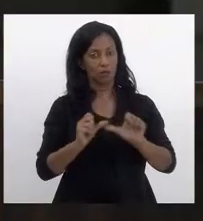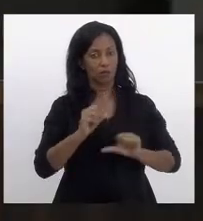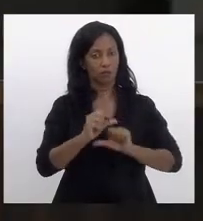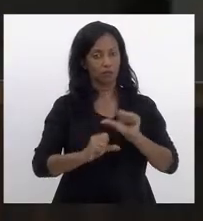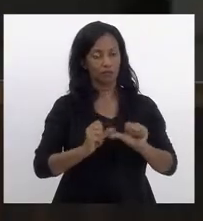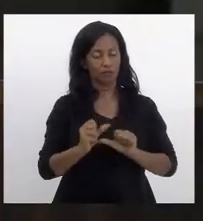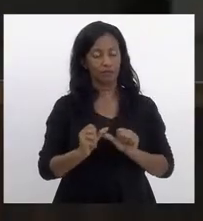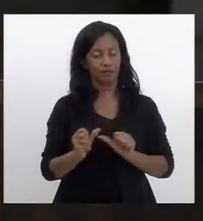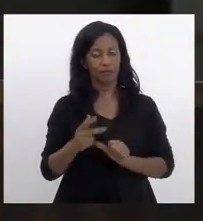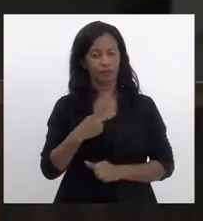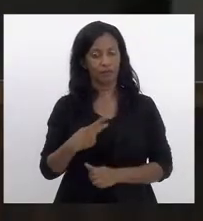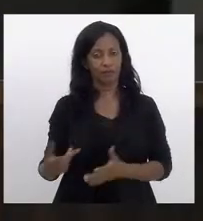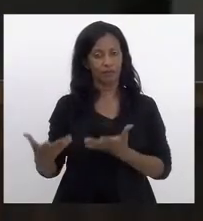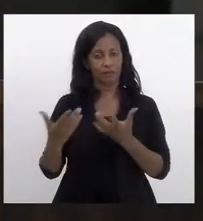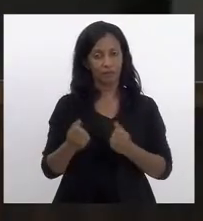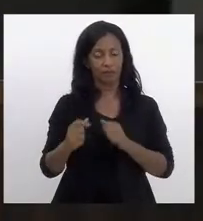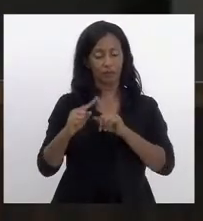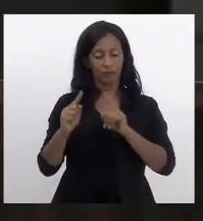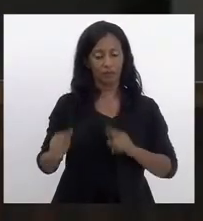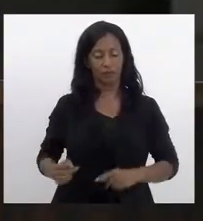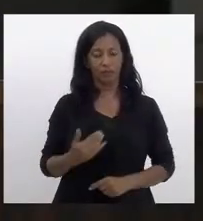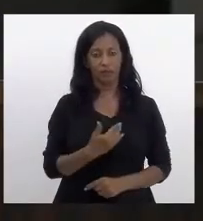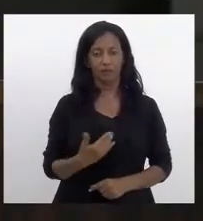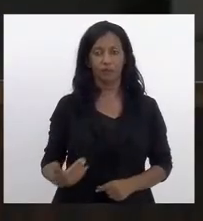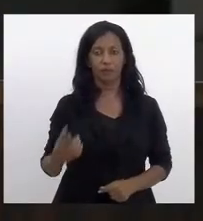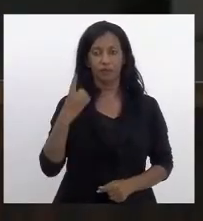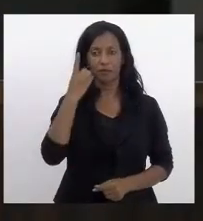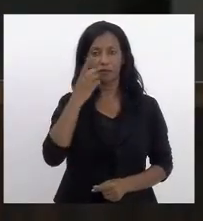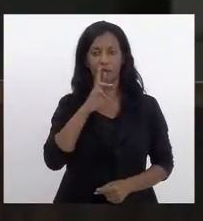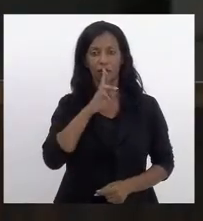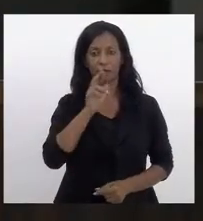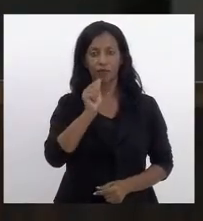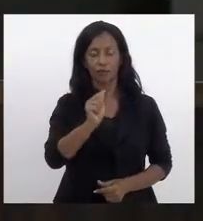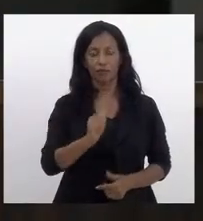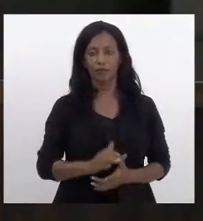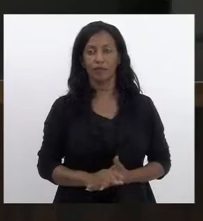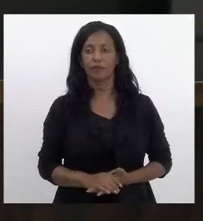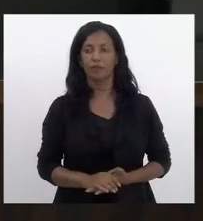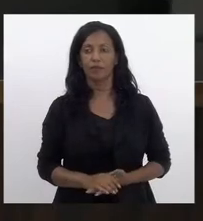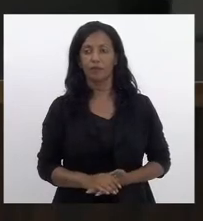presidência defere. Pela Comissão de Servidores Públicos, deputado Rodrigo Amorim.